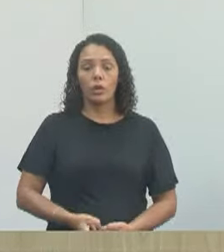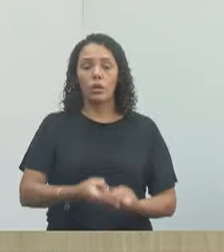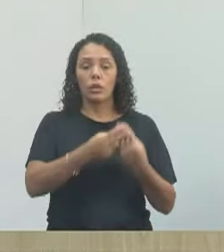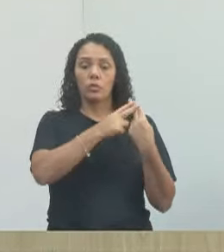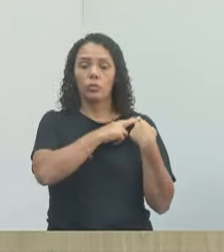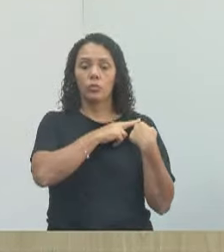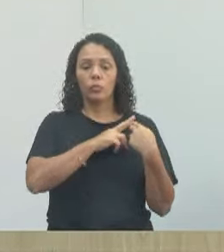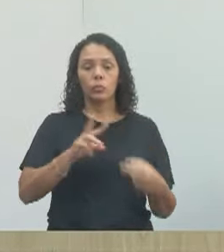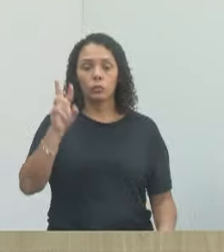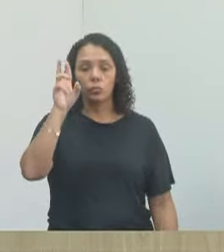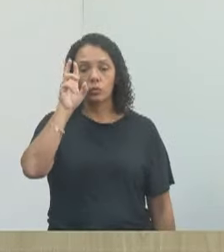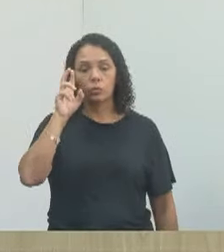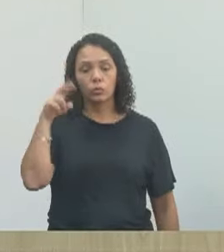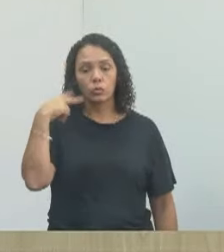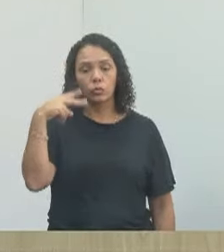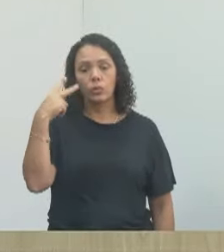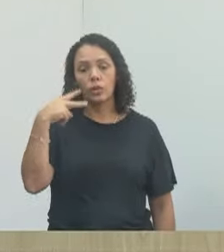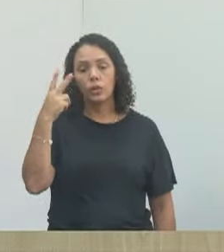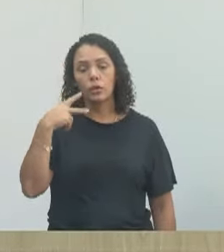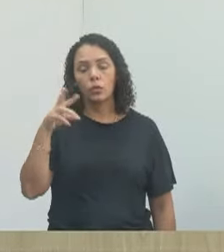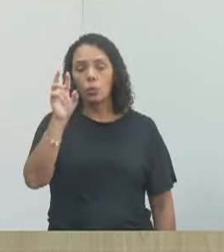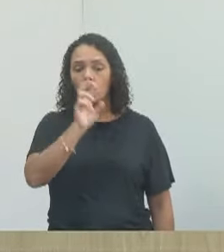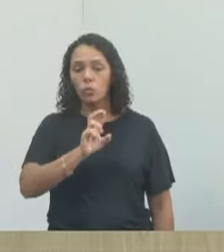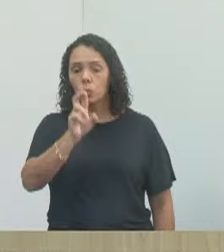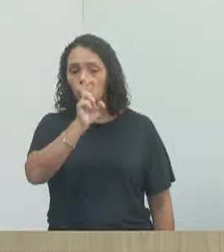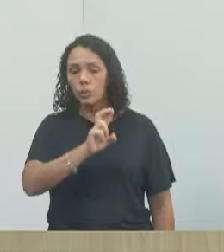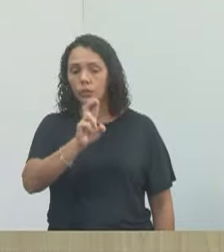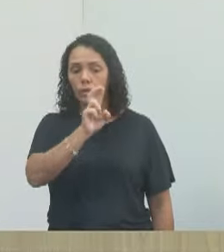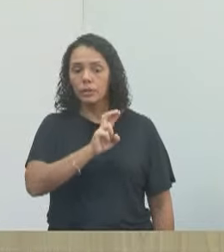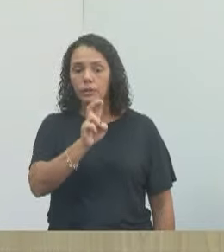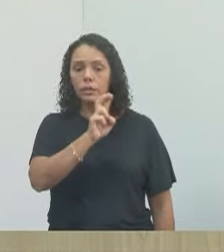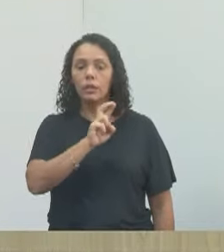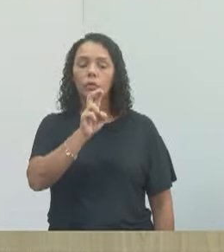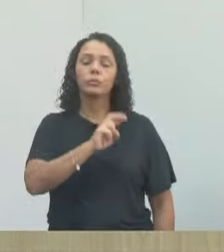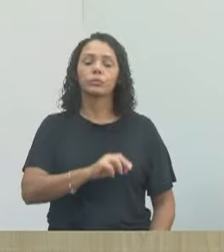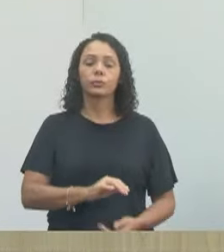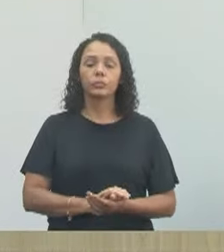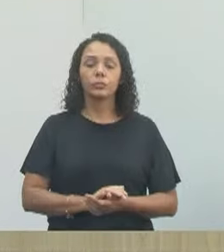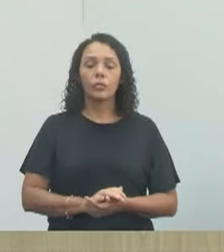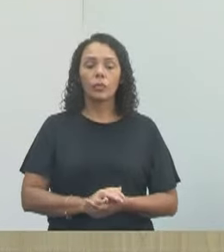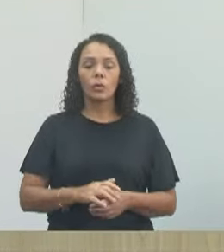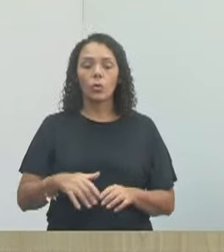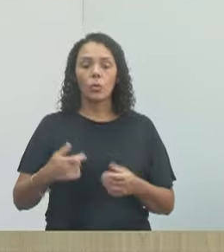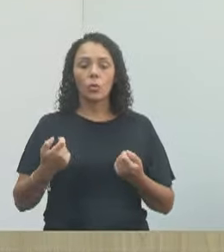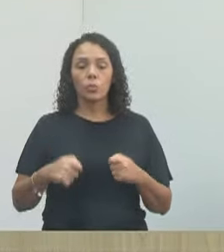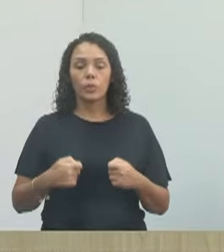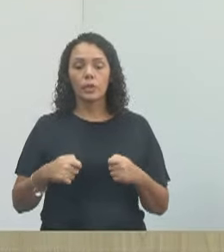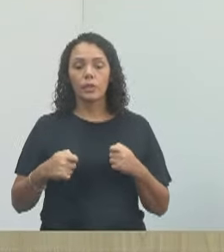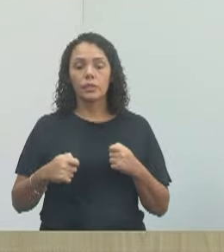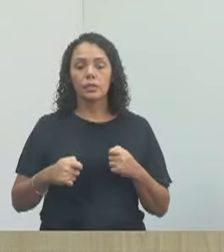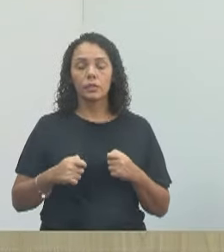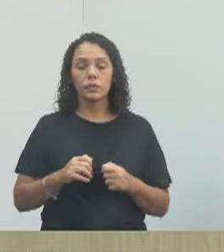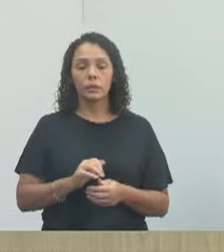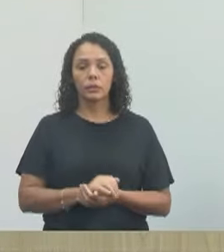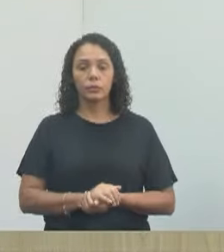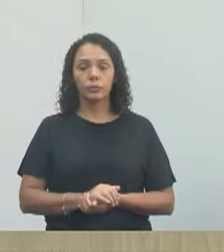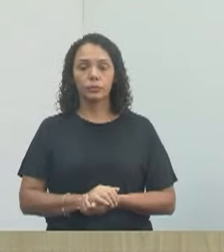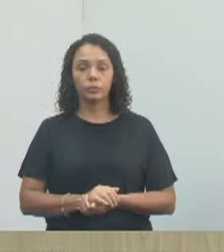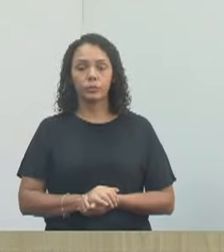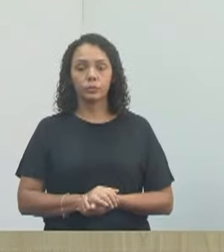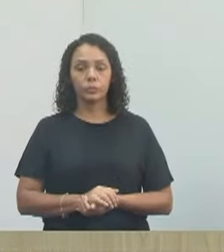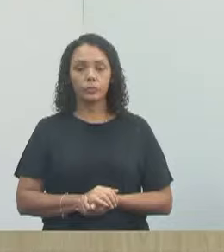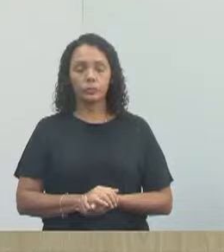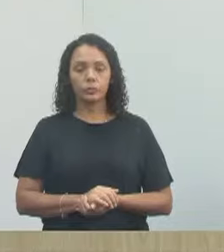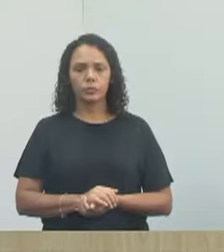legislar sobre assunto de interesse local cons necessidade de absorvância do princípio